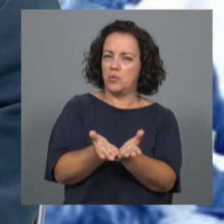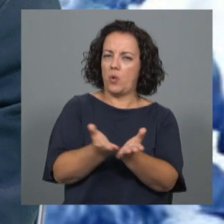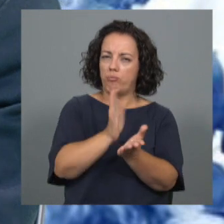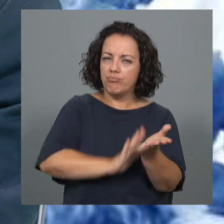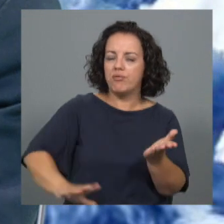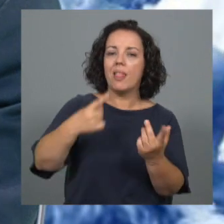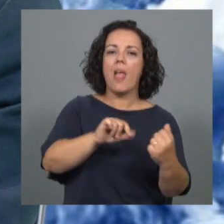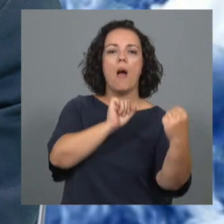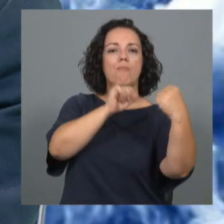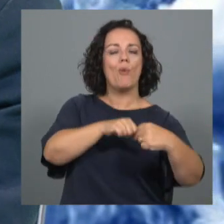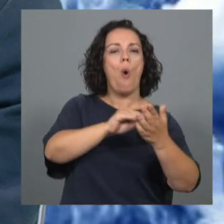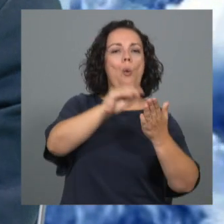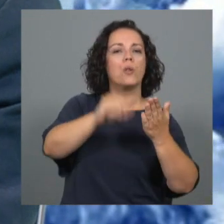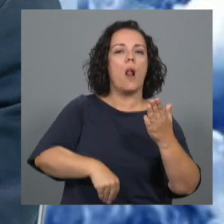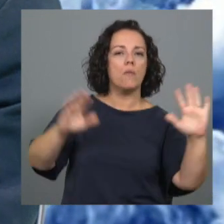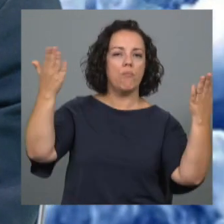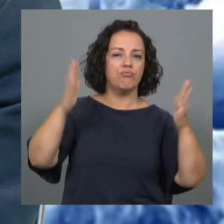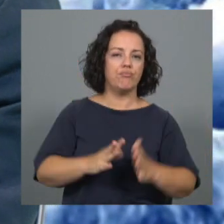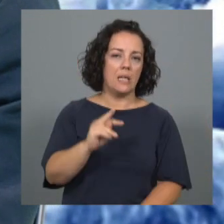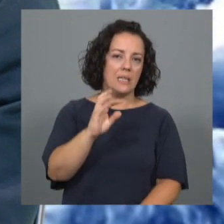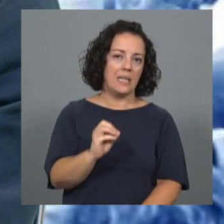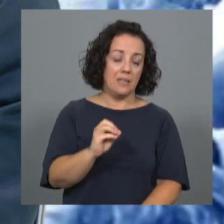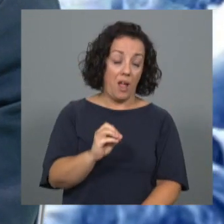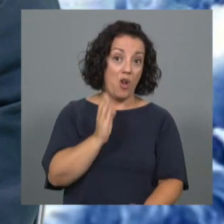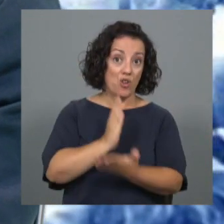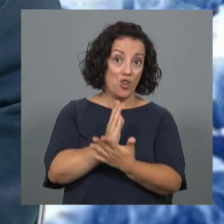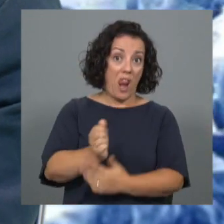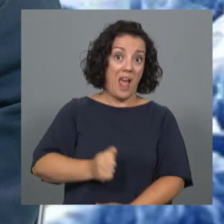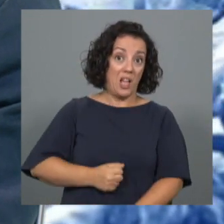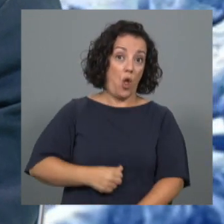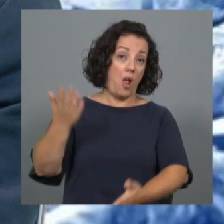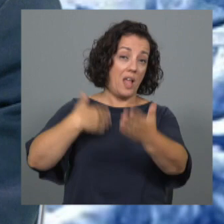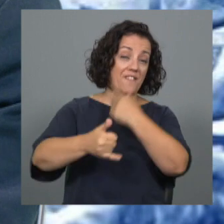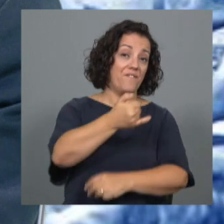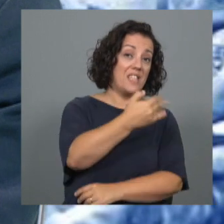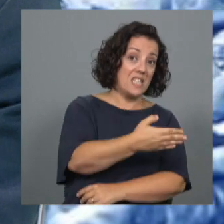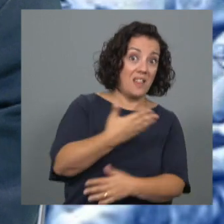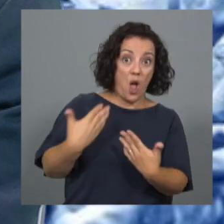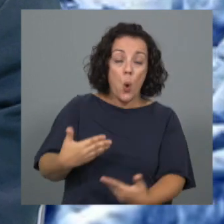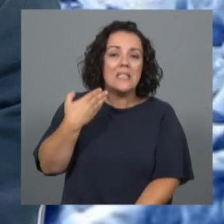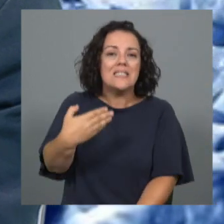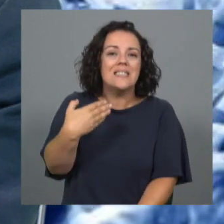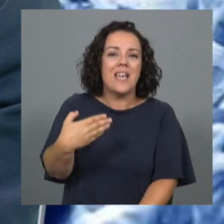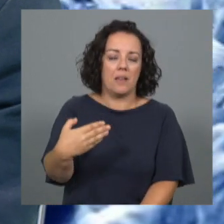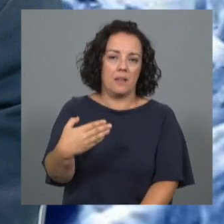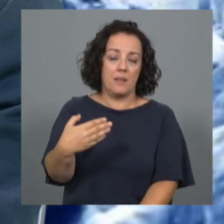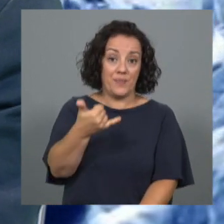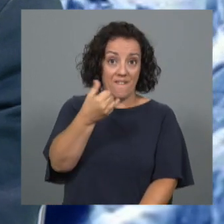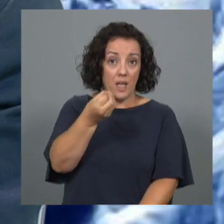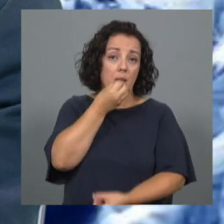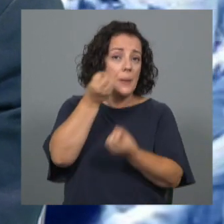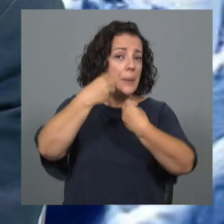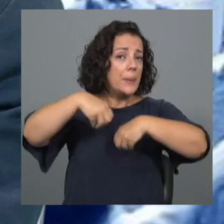contrato de associação para cerca de 30. As escolas católicas eram cerca de 27 e neste momento são 7. Portanto, 20 ficaram pelo